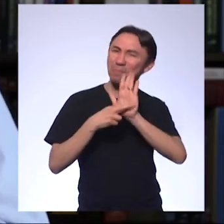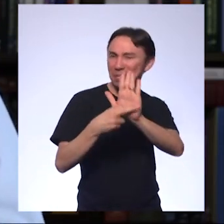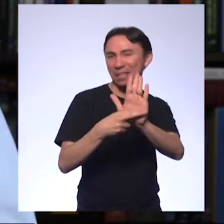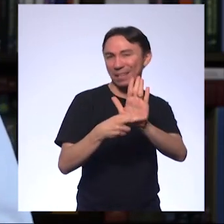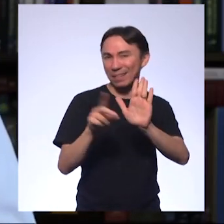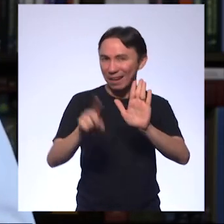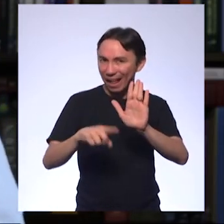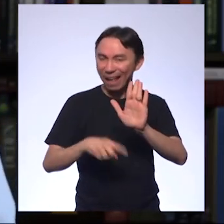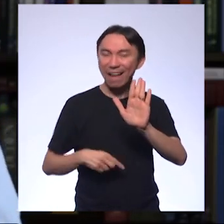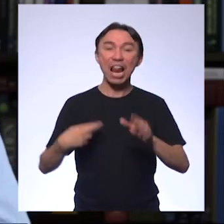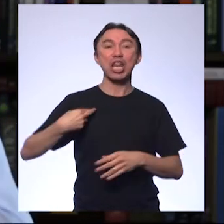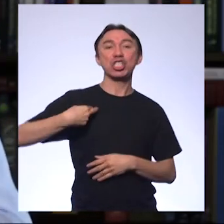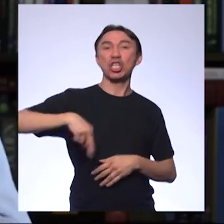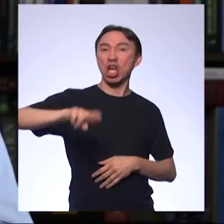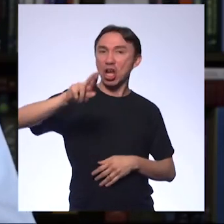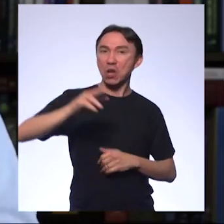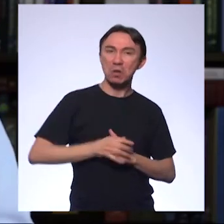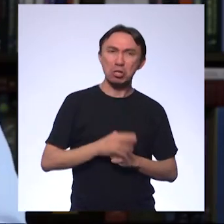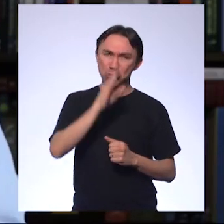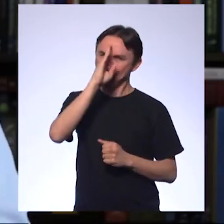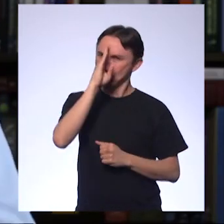lado, vai de viés, não